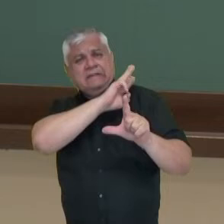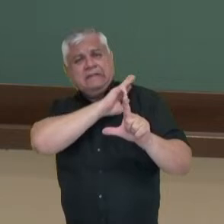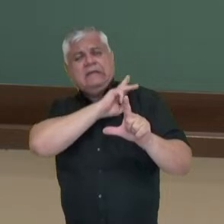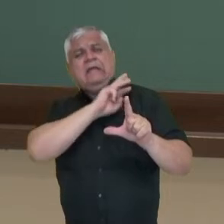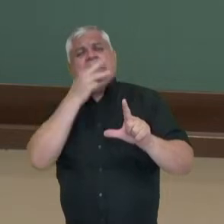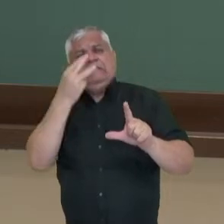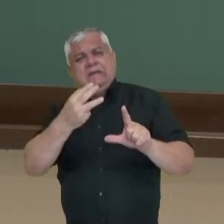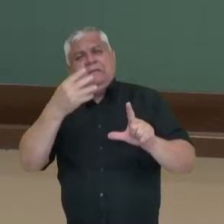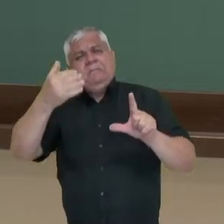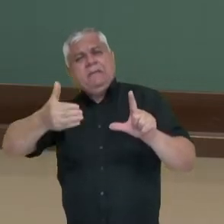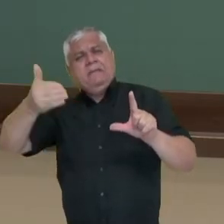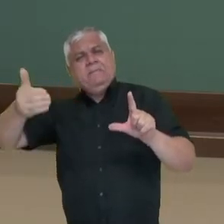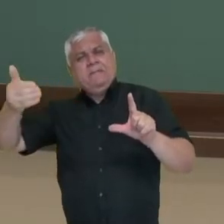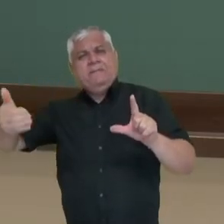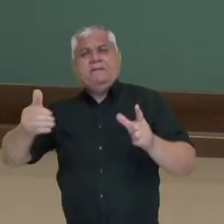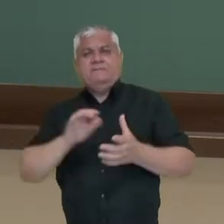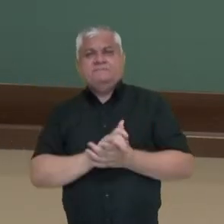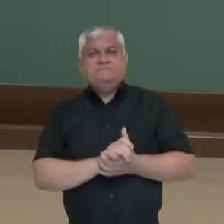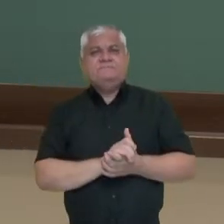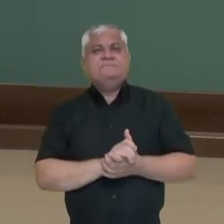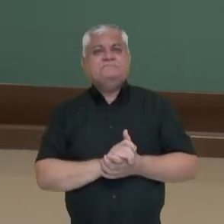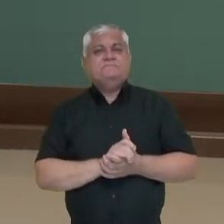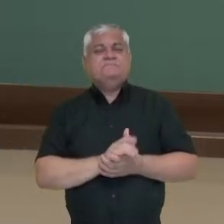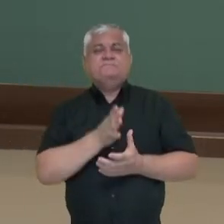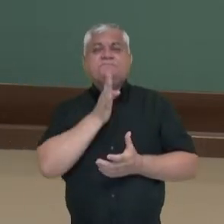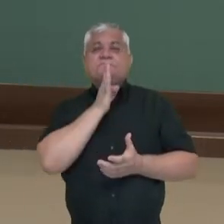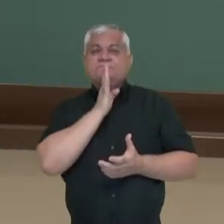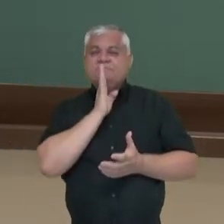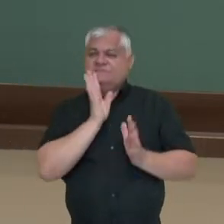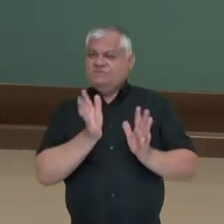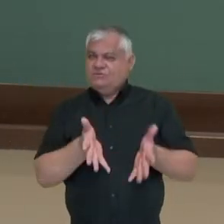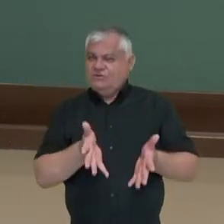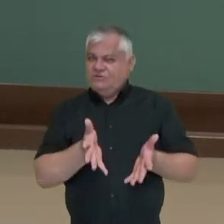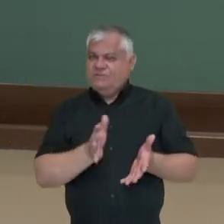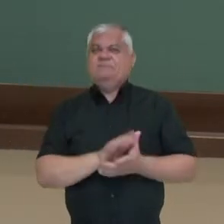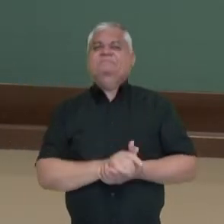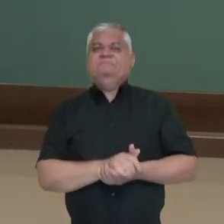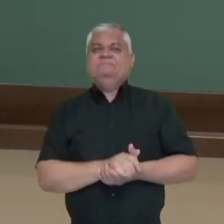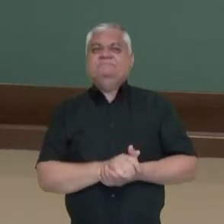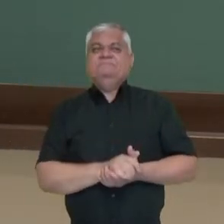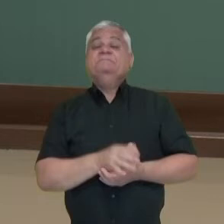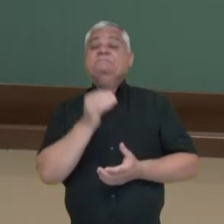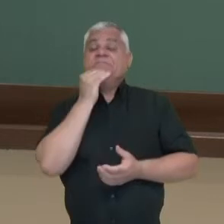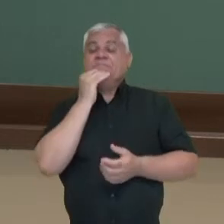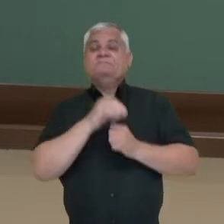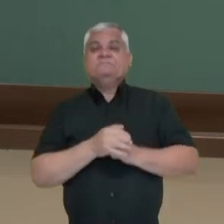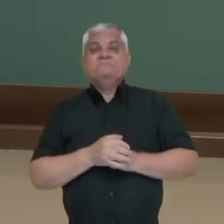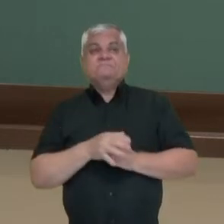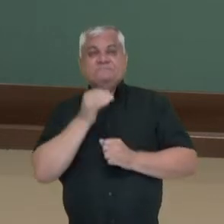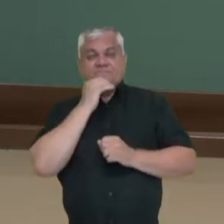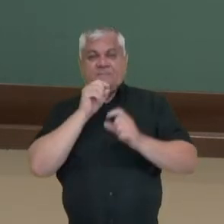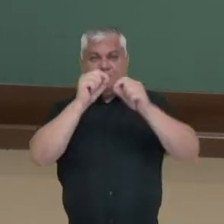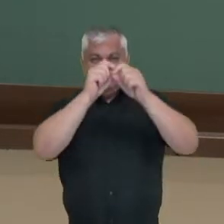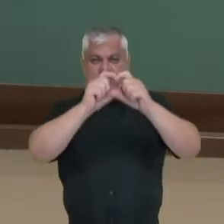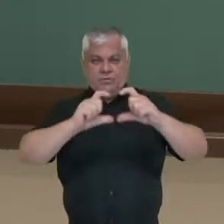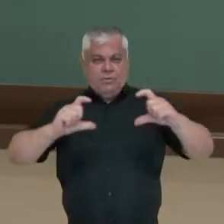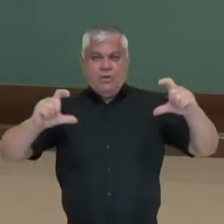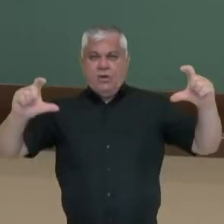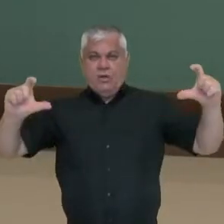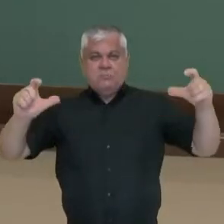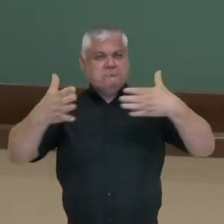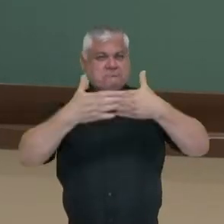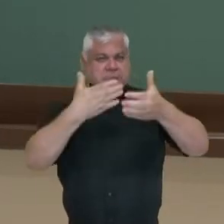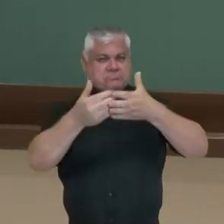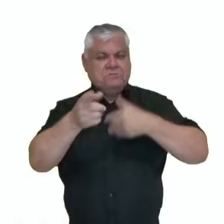E assim sucessivamente, que a gente já conhece. Então, quando eu tenho um polinômio, seja de qual grau for, o que eu